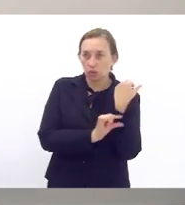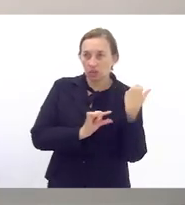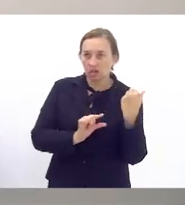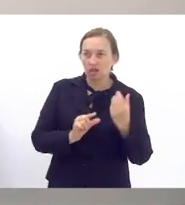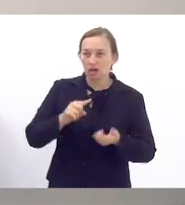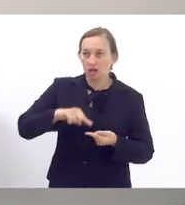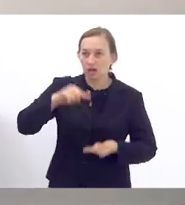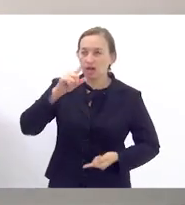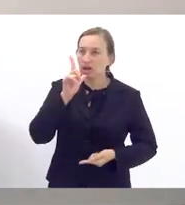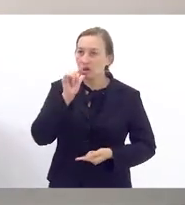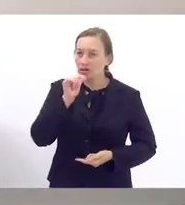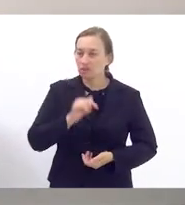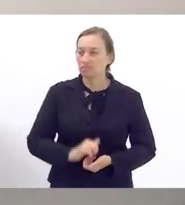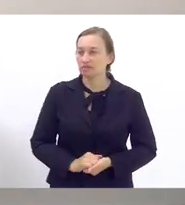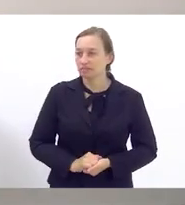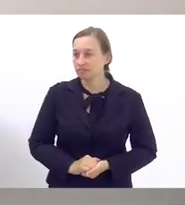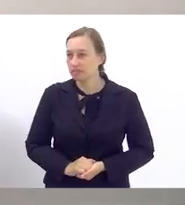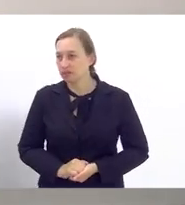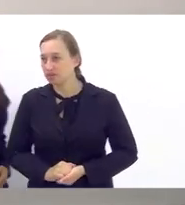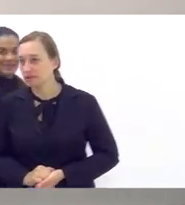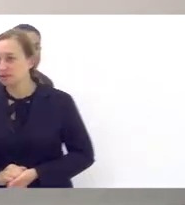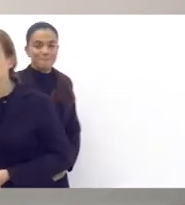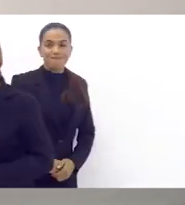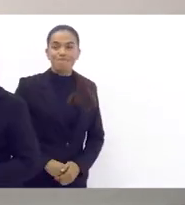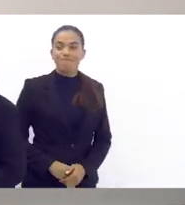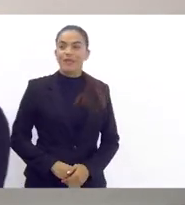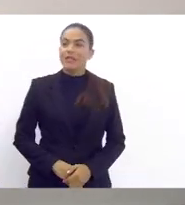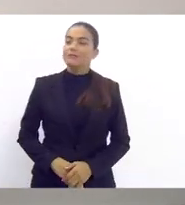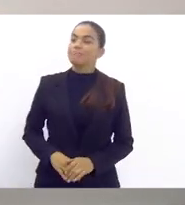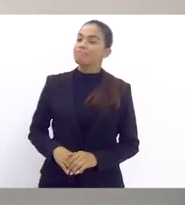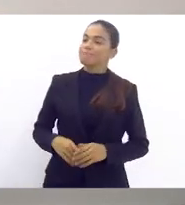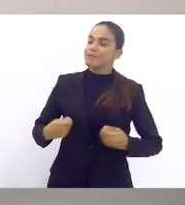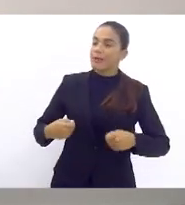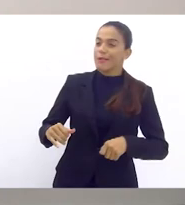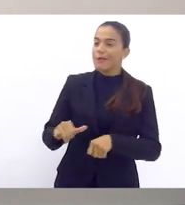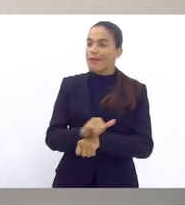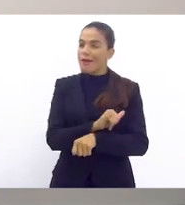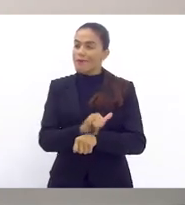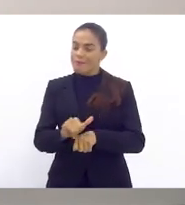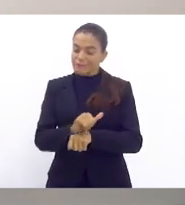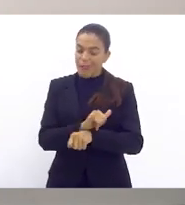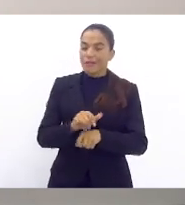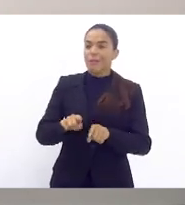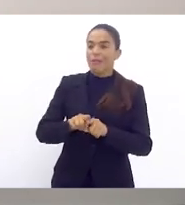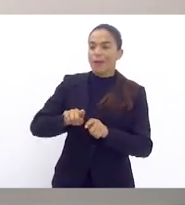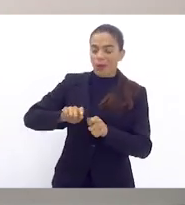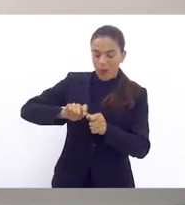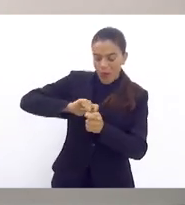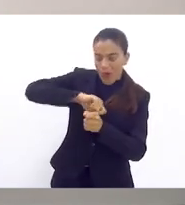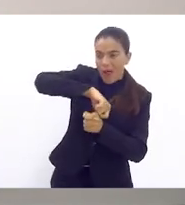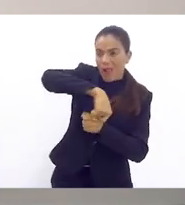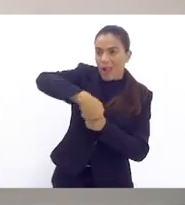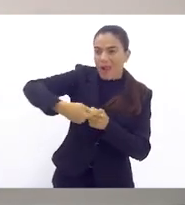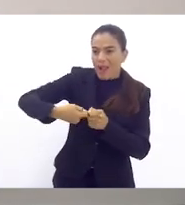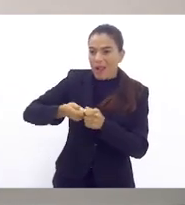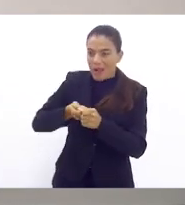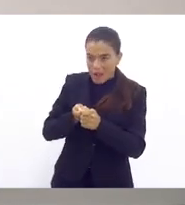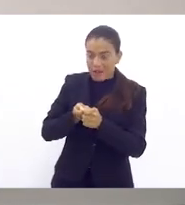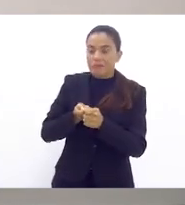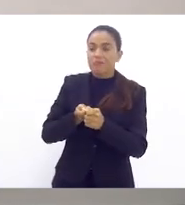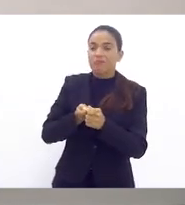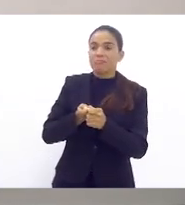temos que estudar uma forma de coibir e prevenir que esses lacres, né, que essas garrafas